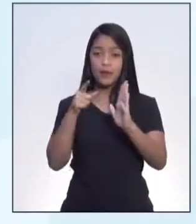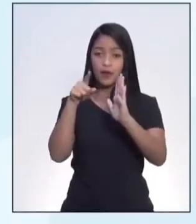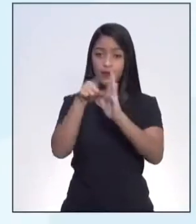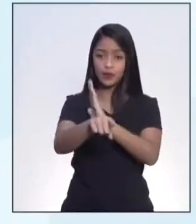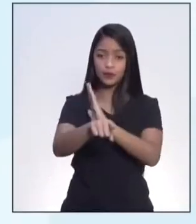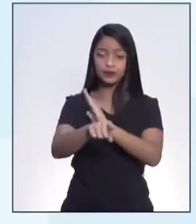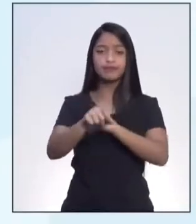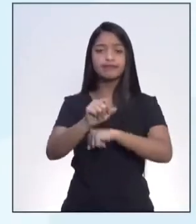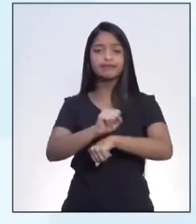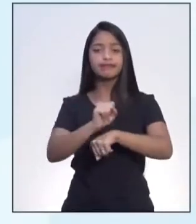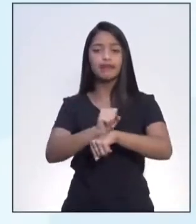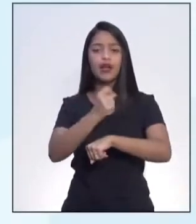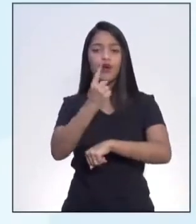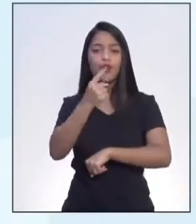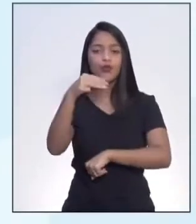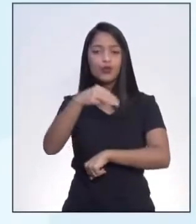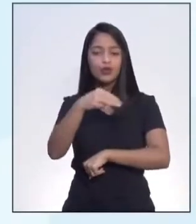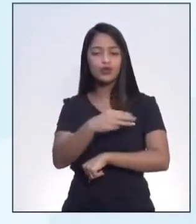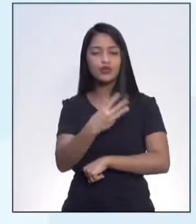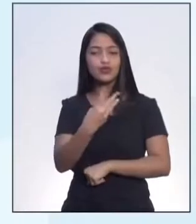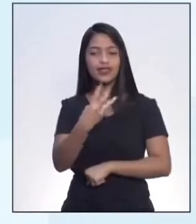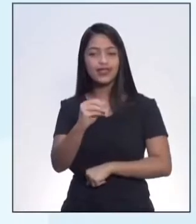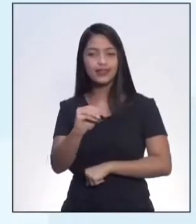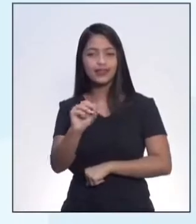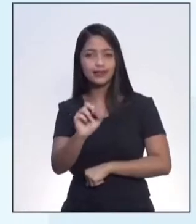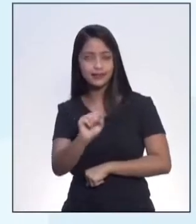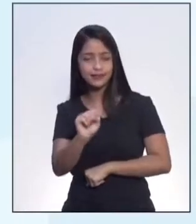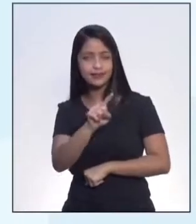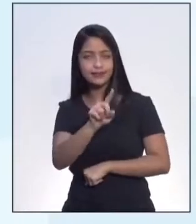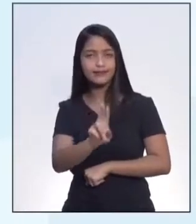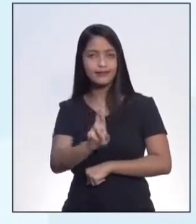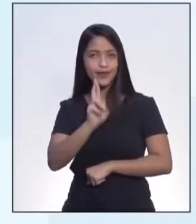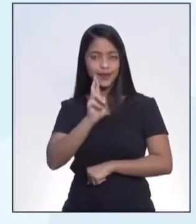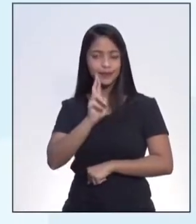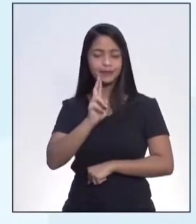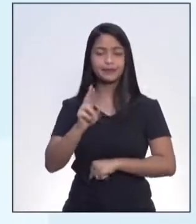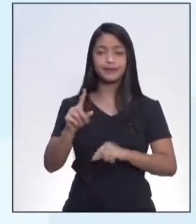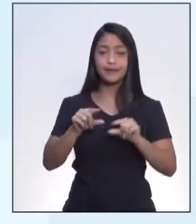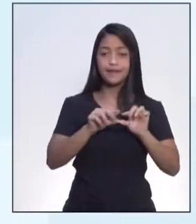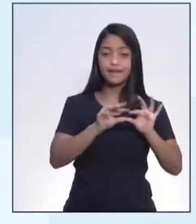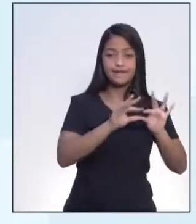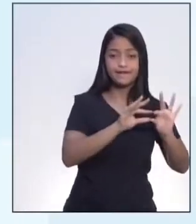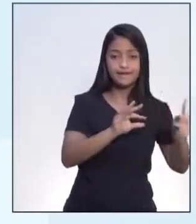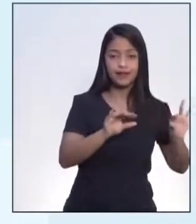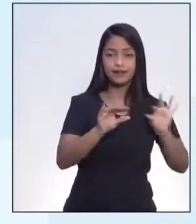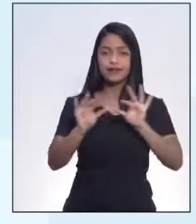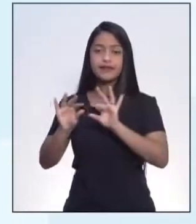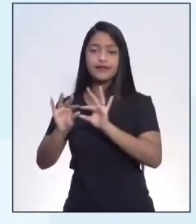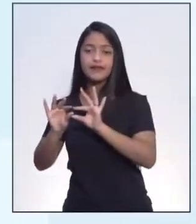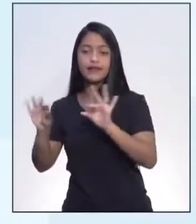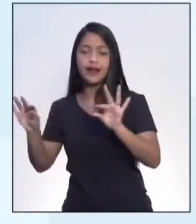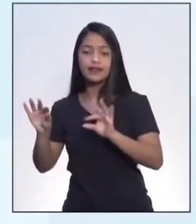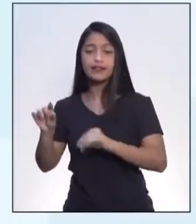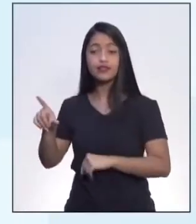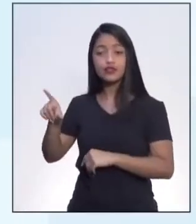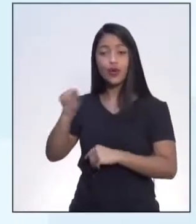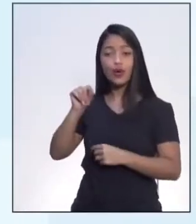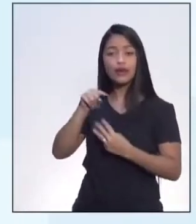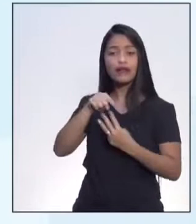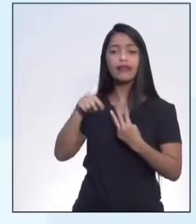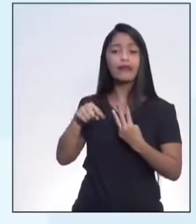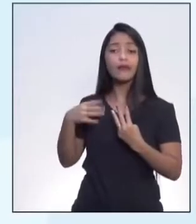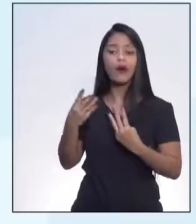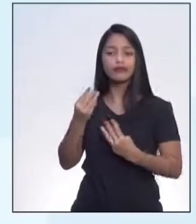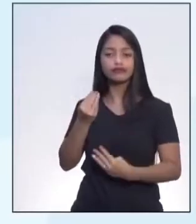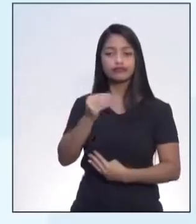1 minuto e 30 para você responder essa pergunta, essa sentença. Você vai usar um daqueles 3 link words.